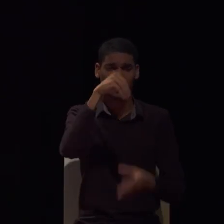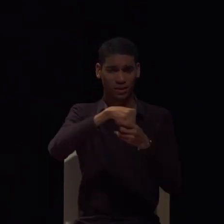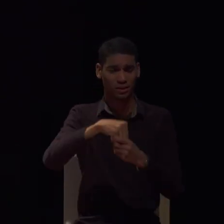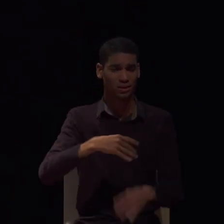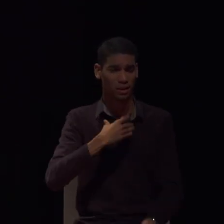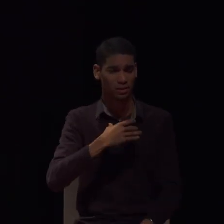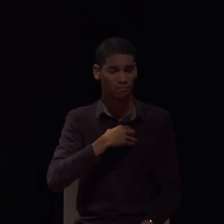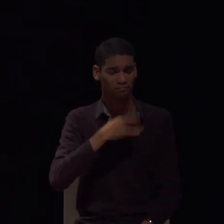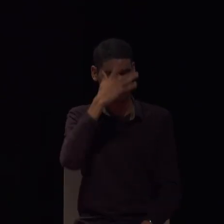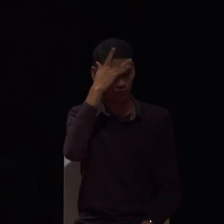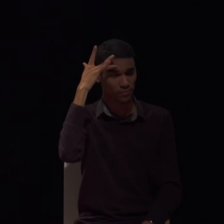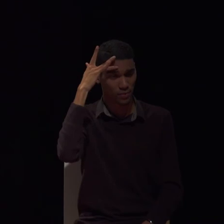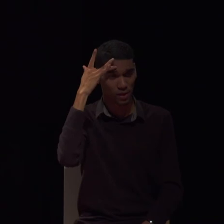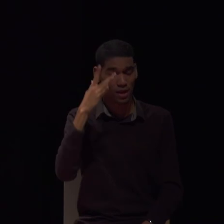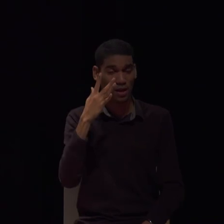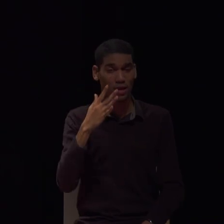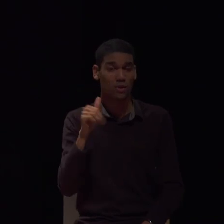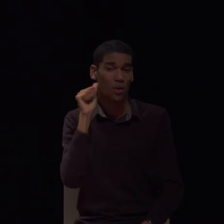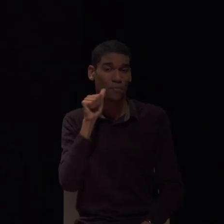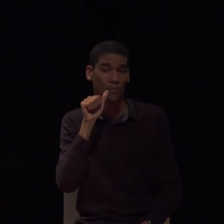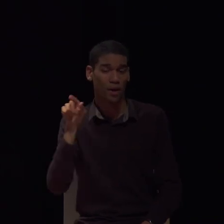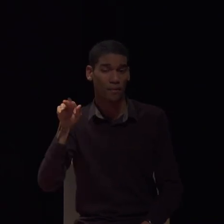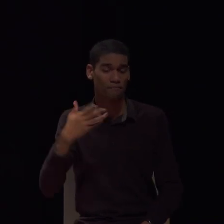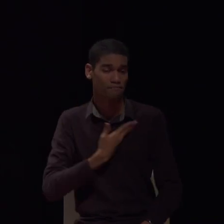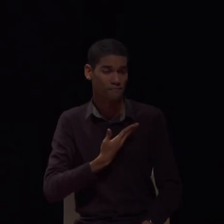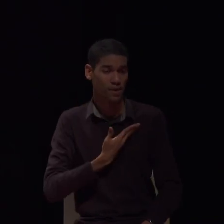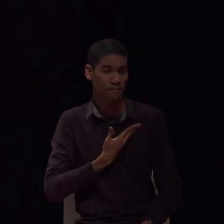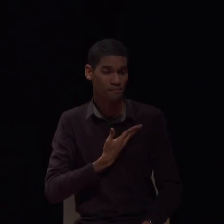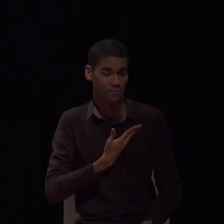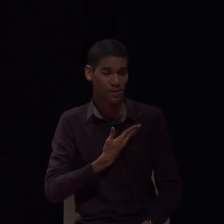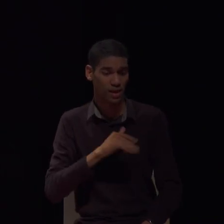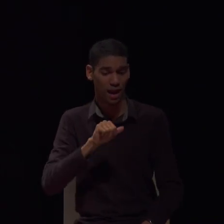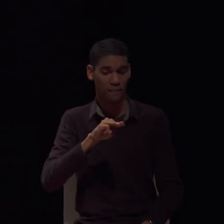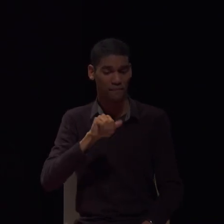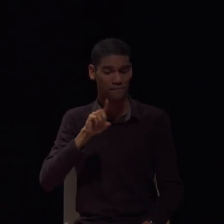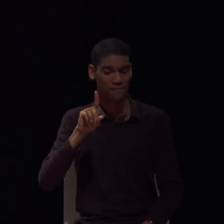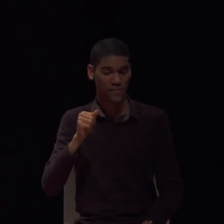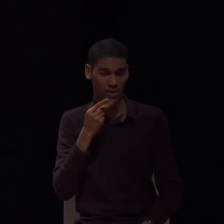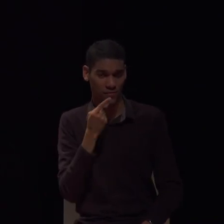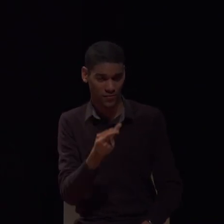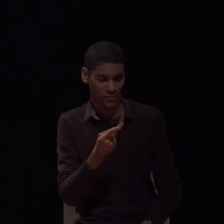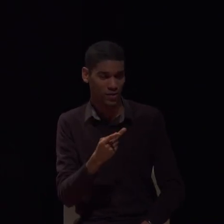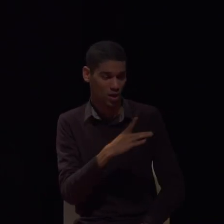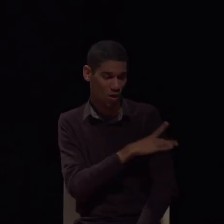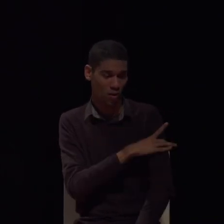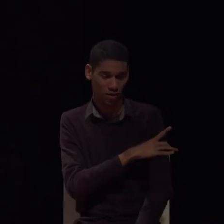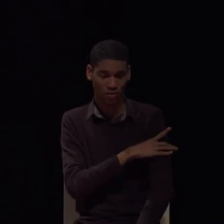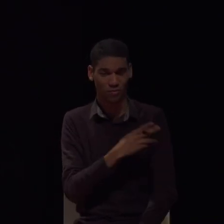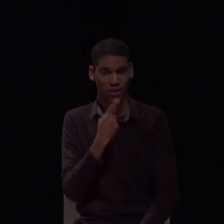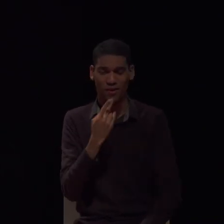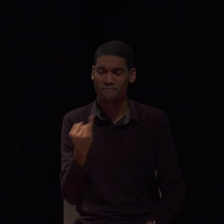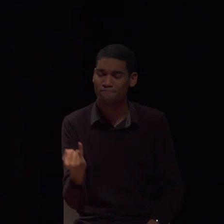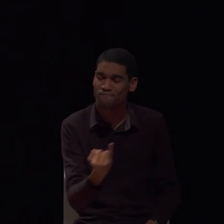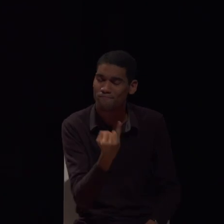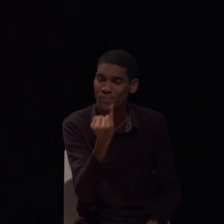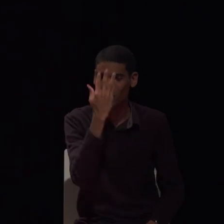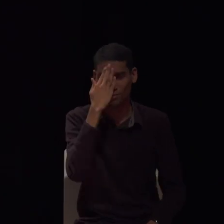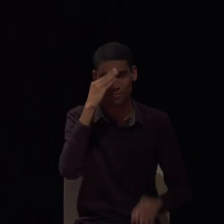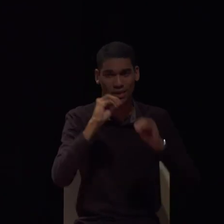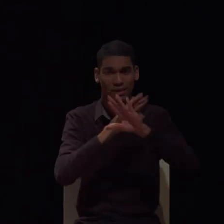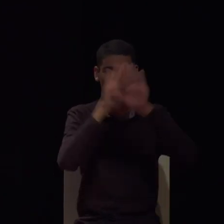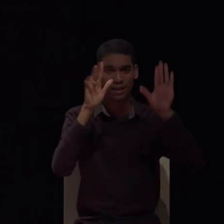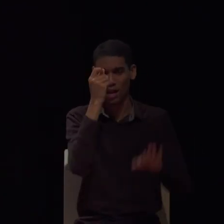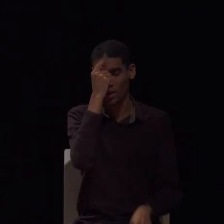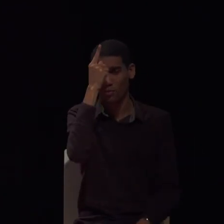do candomblé como disse a minha amiga amanda né é fundamental no entendimento da cultura negra se